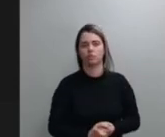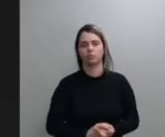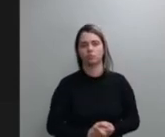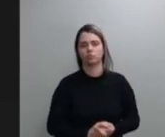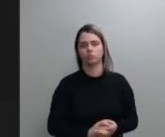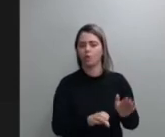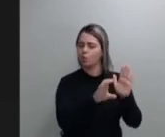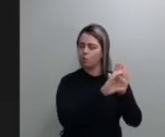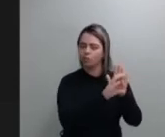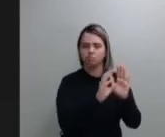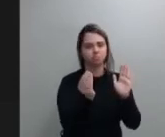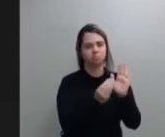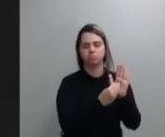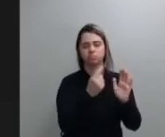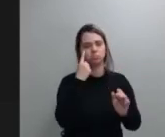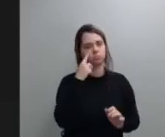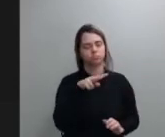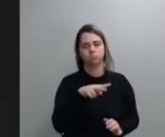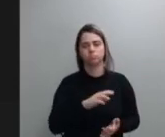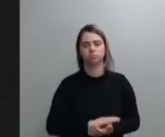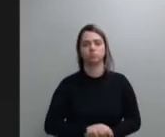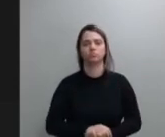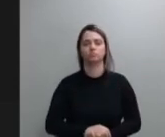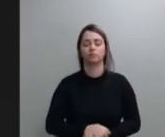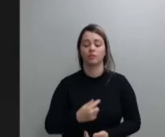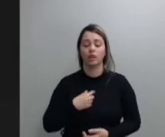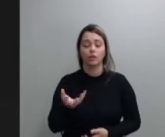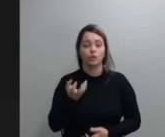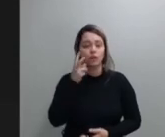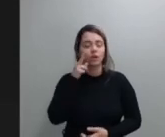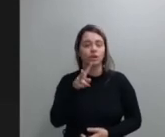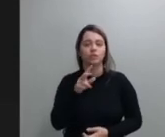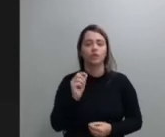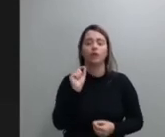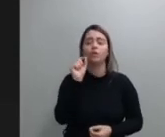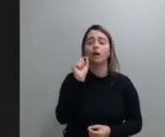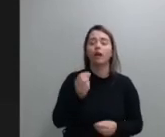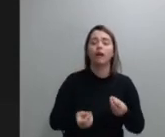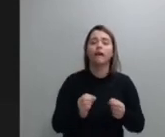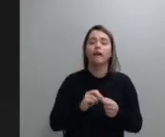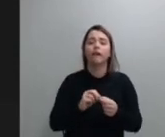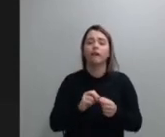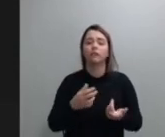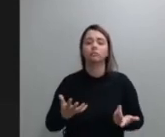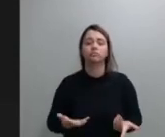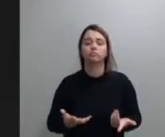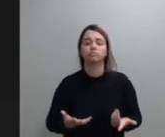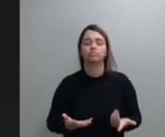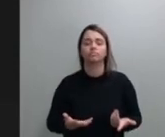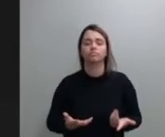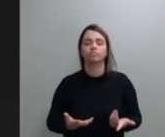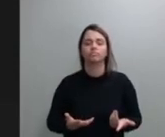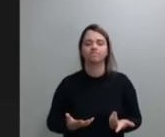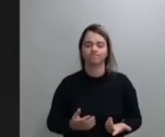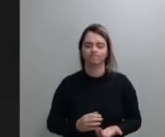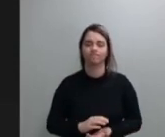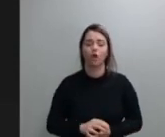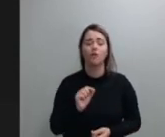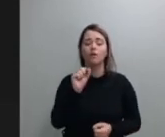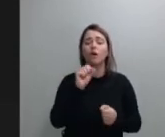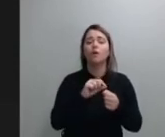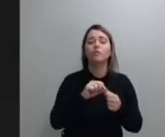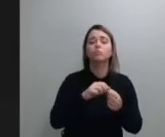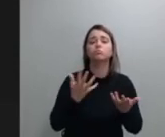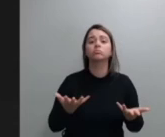mas tá eu quero ver o nós vamos fazer quando surgir um caso desses o que se faz Luiz